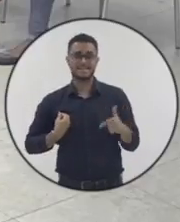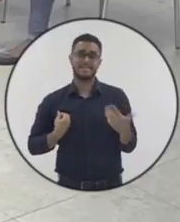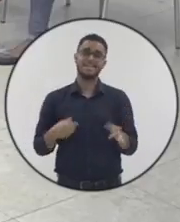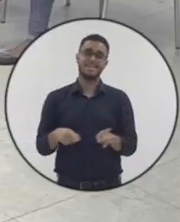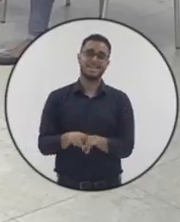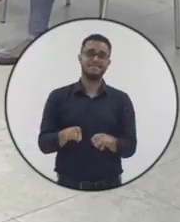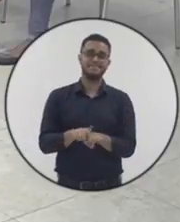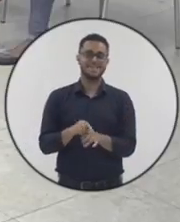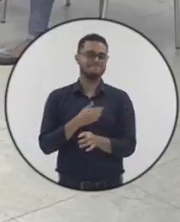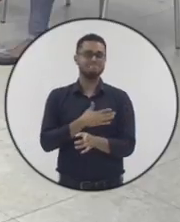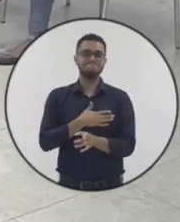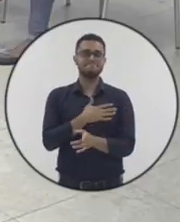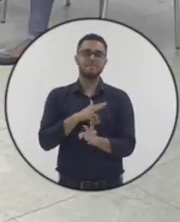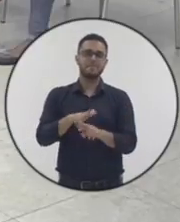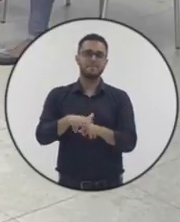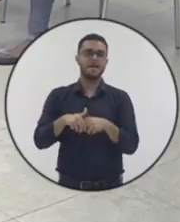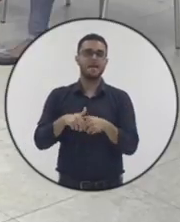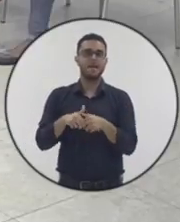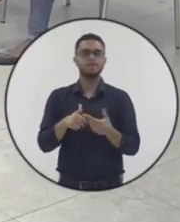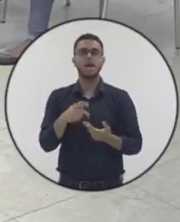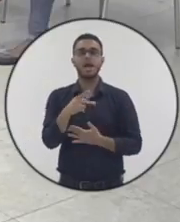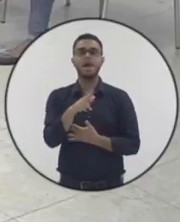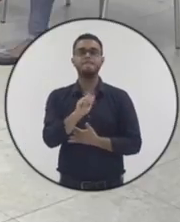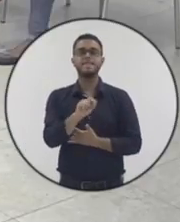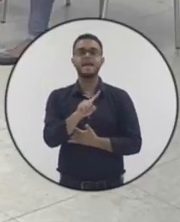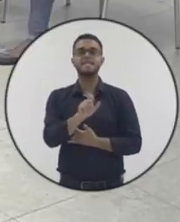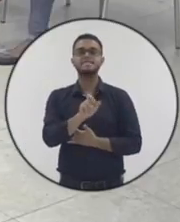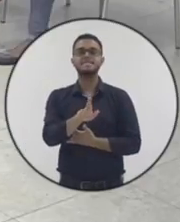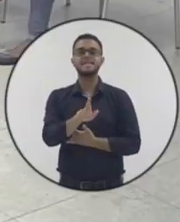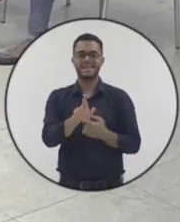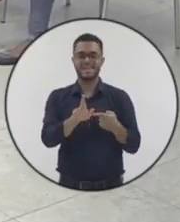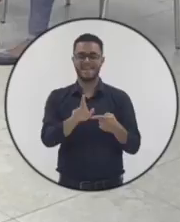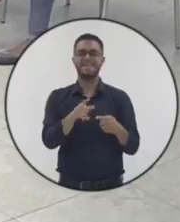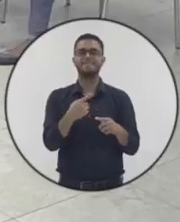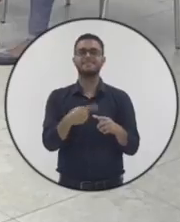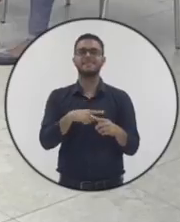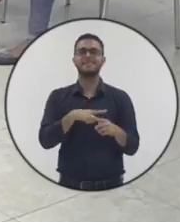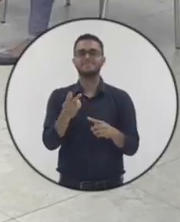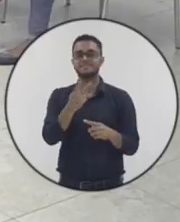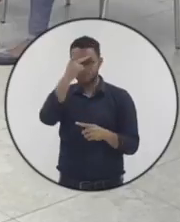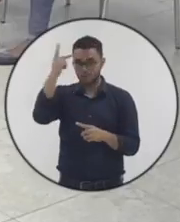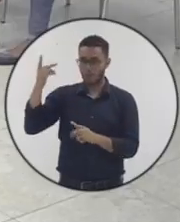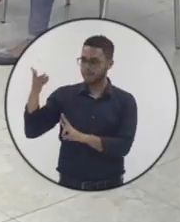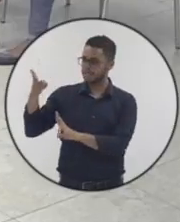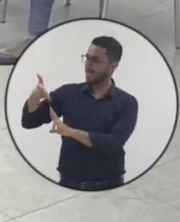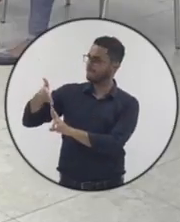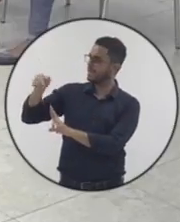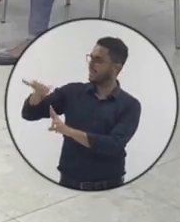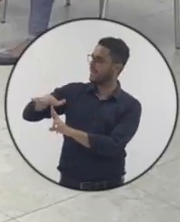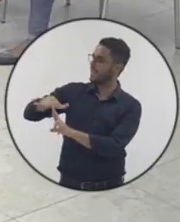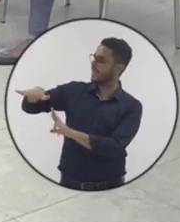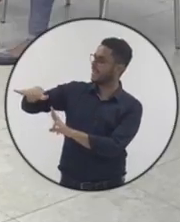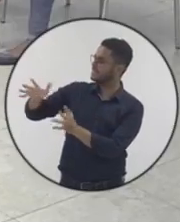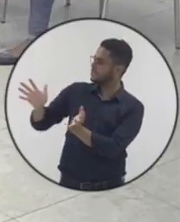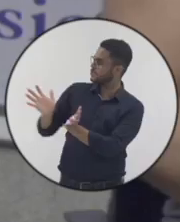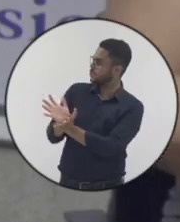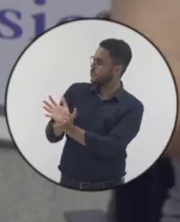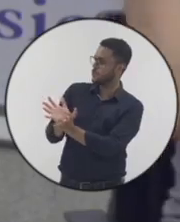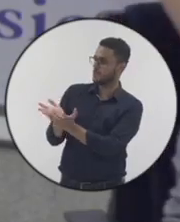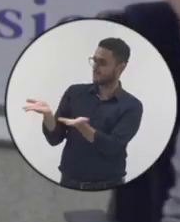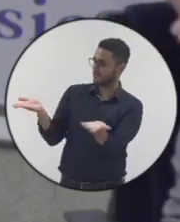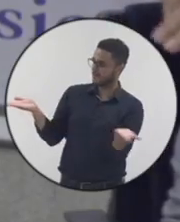mesmo no intuito da palavra, por ter pessoas que são referências para mim, né, nesse meio círculo